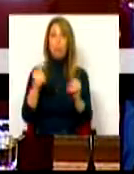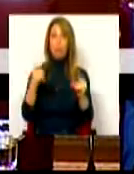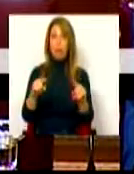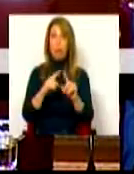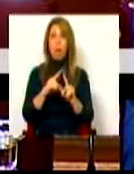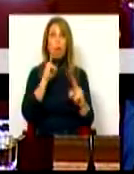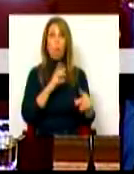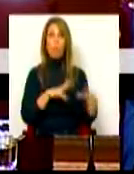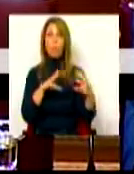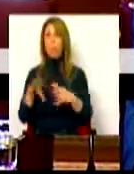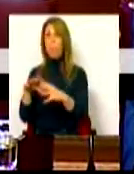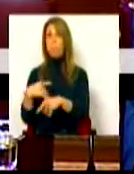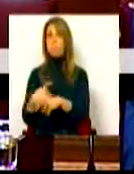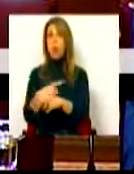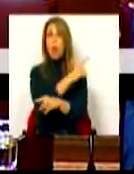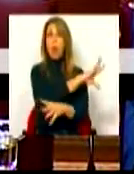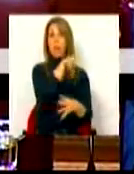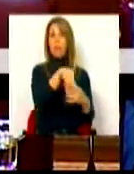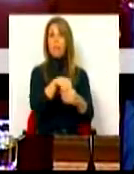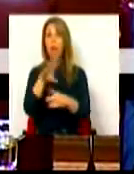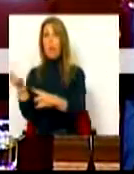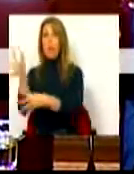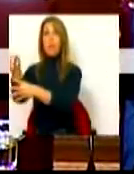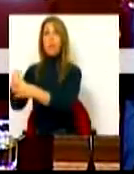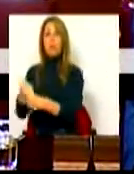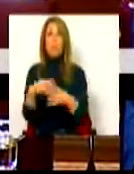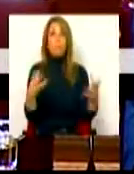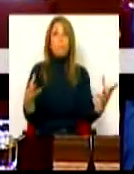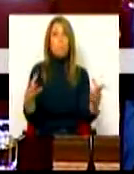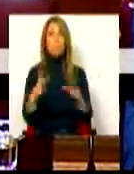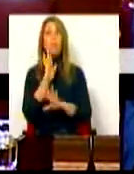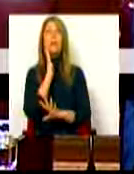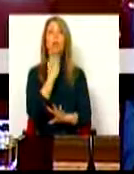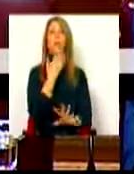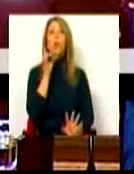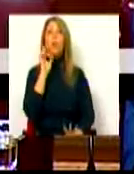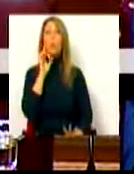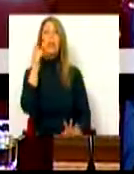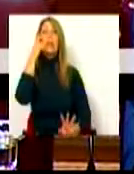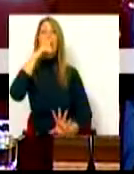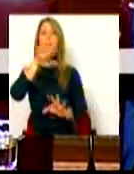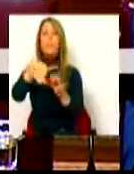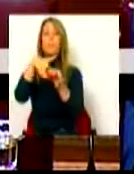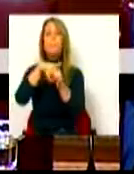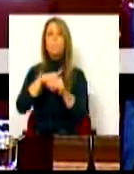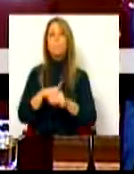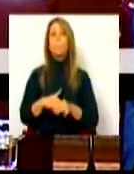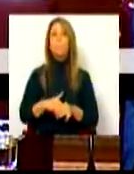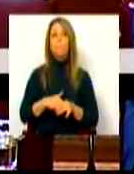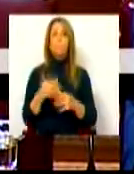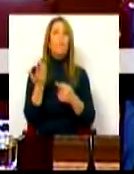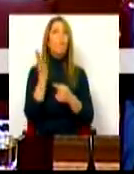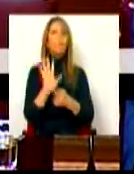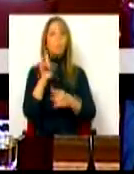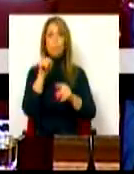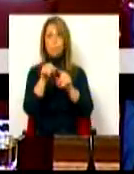intervém uma ou outra jurisdição em função da qualidade de um dos agentes intervenientes. Uma operação num hospital